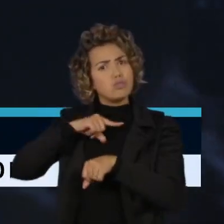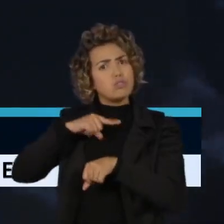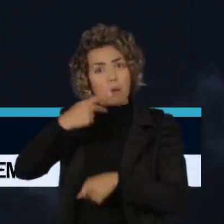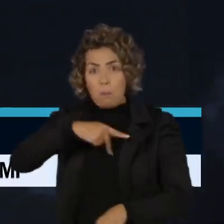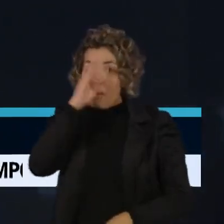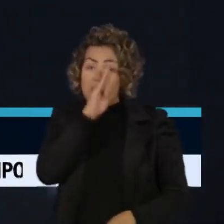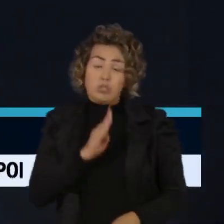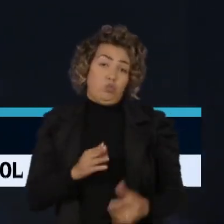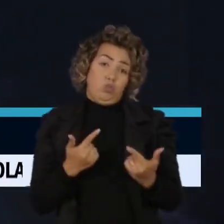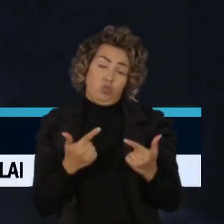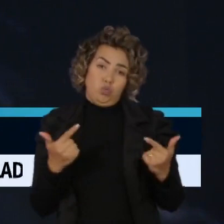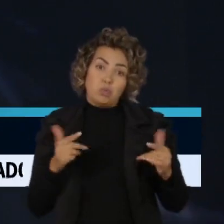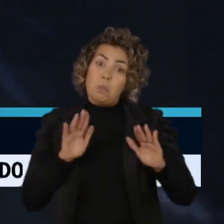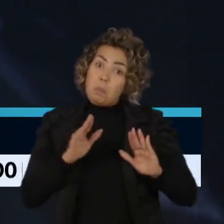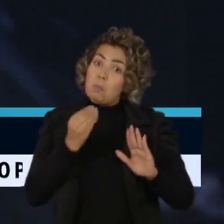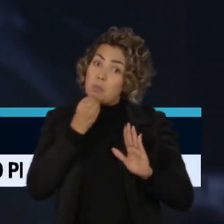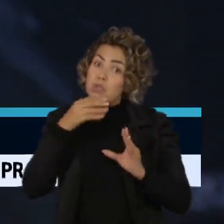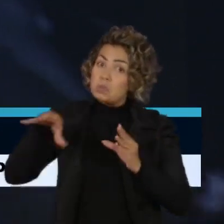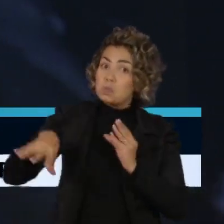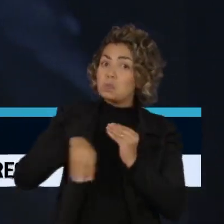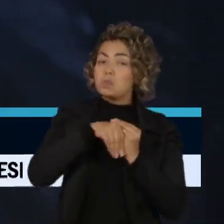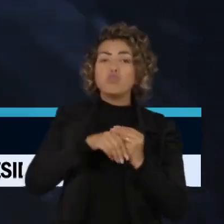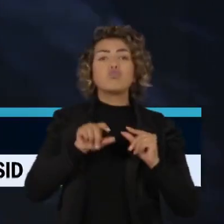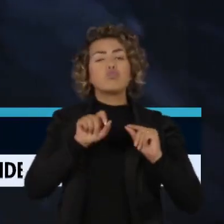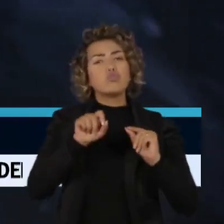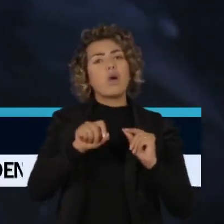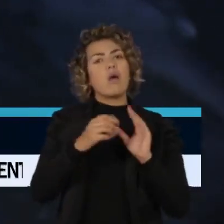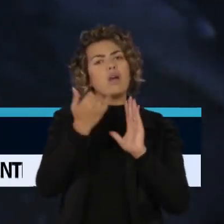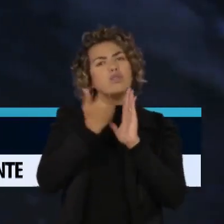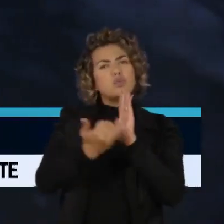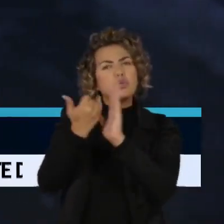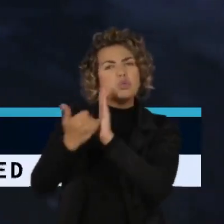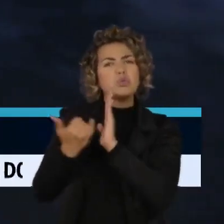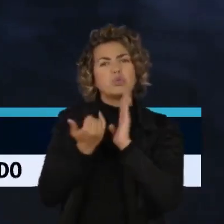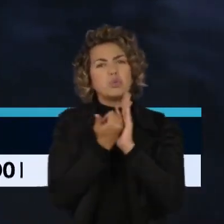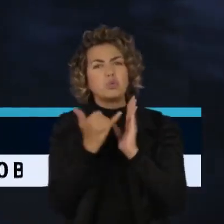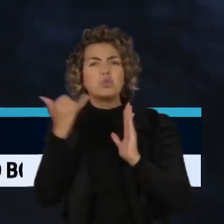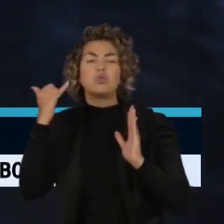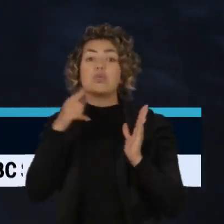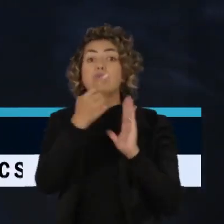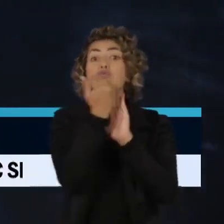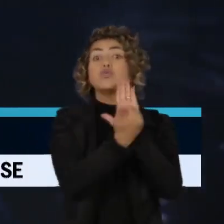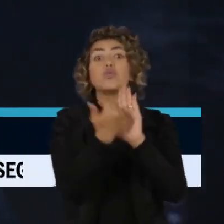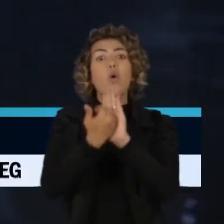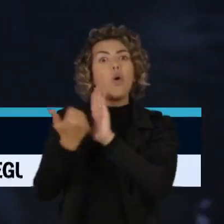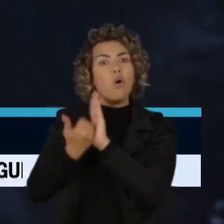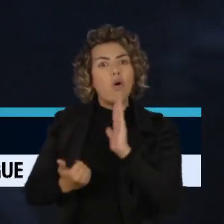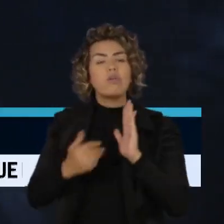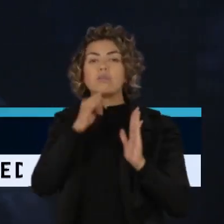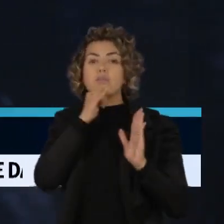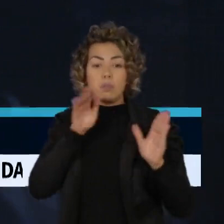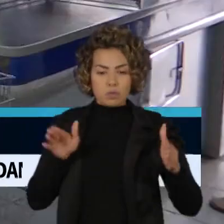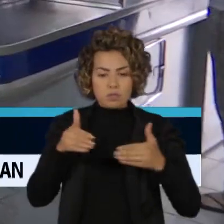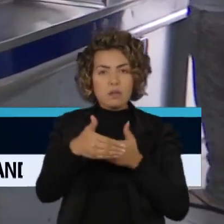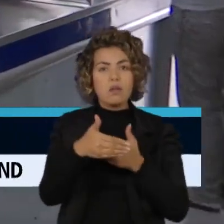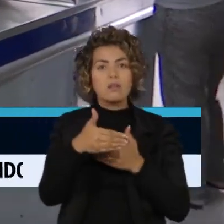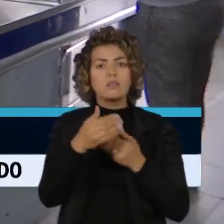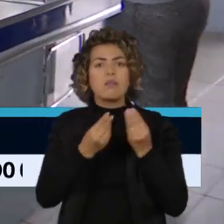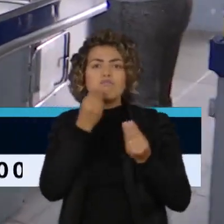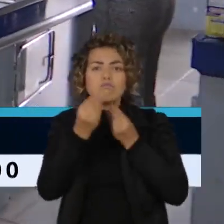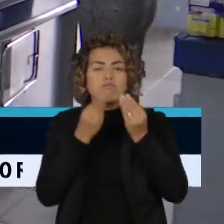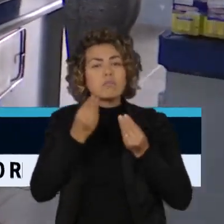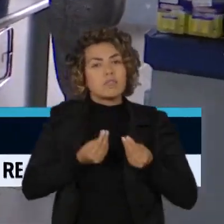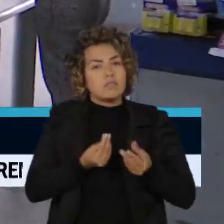população mais pobre deve receber de volta parte dos impostos embutidos em produtos da cesta básica e de alguns serviços como educação